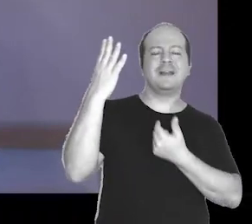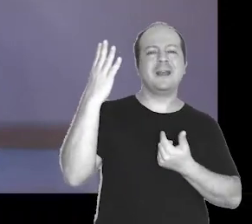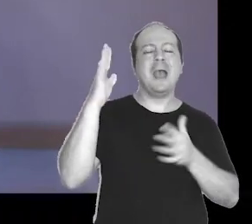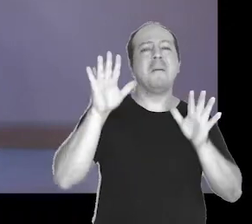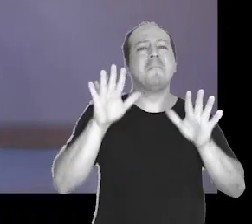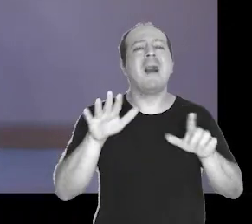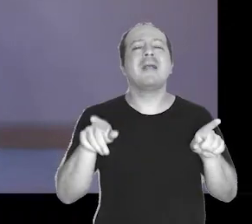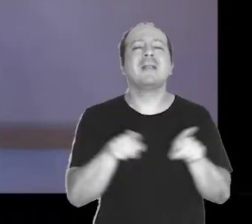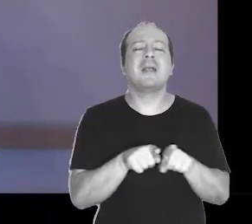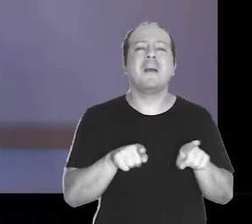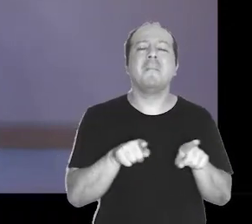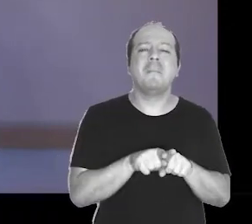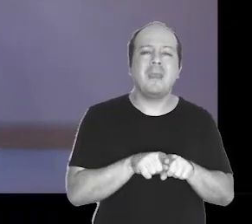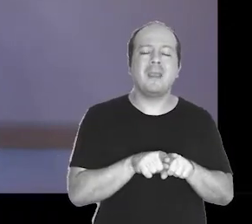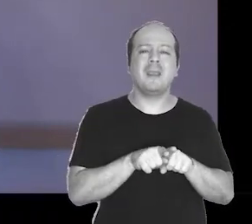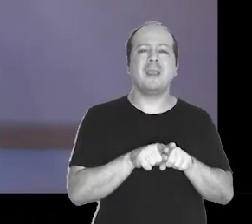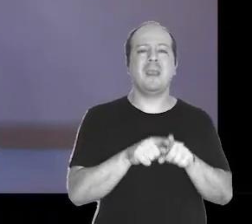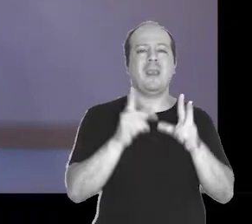mas também de mim por você,